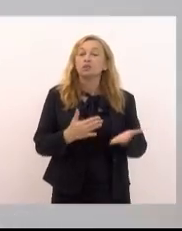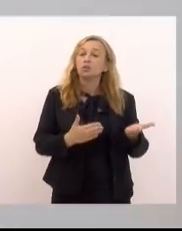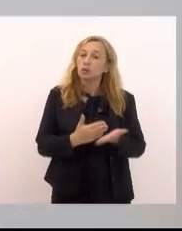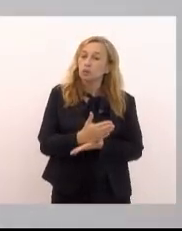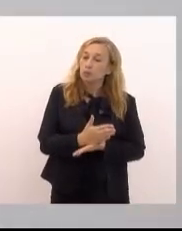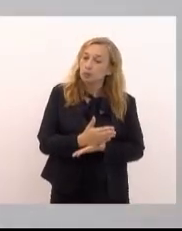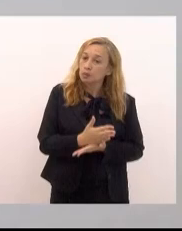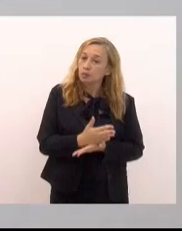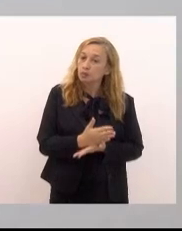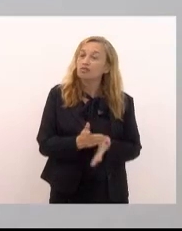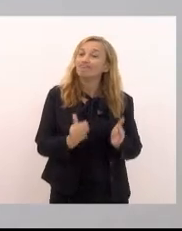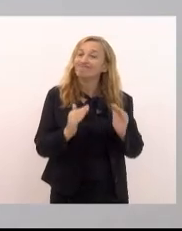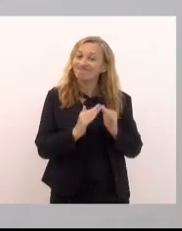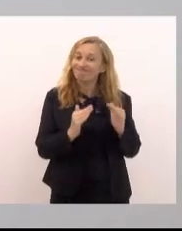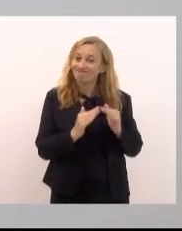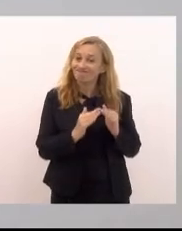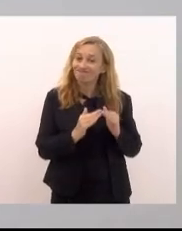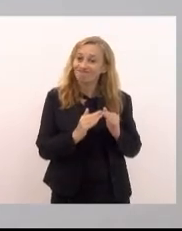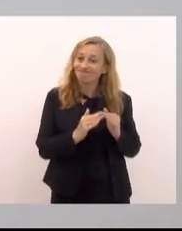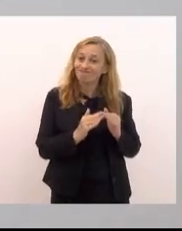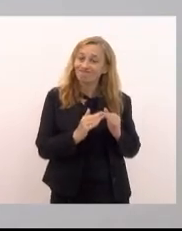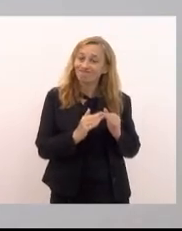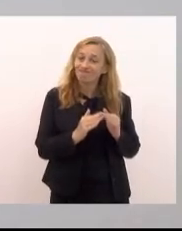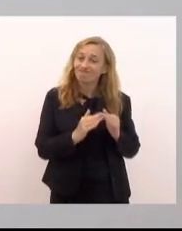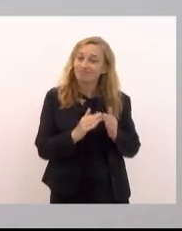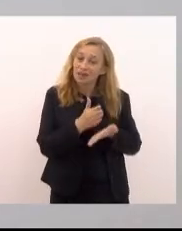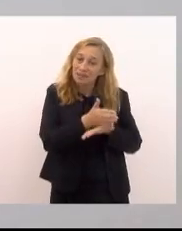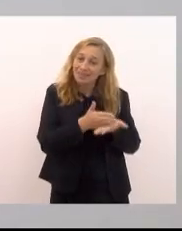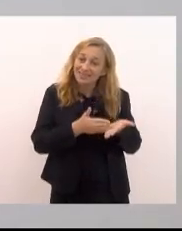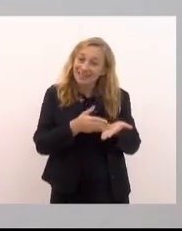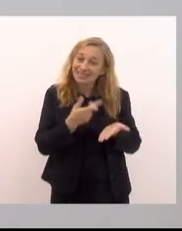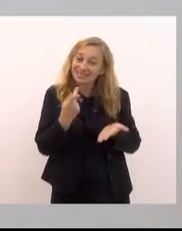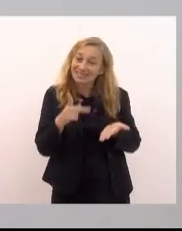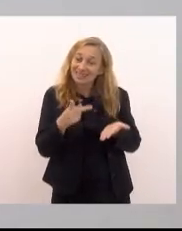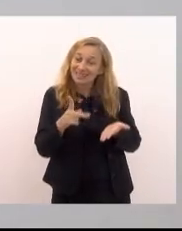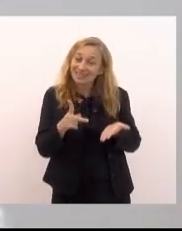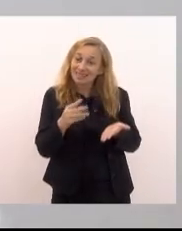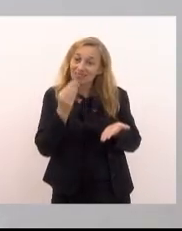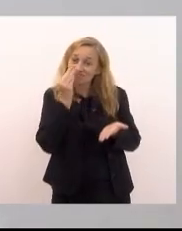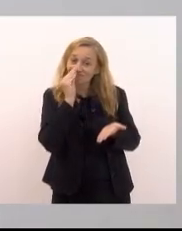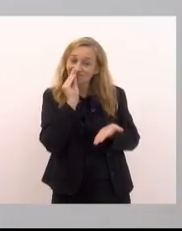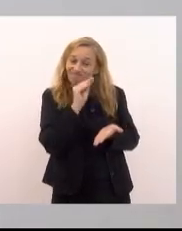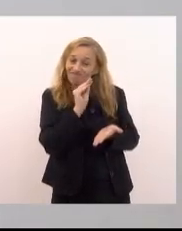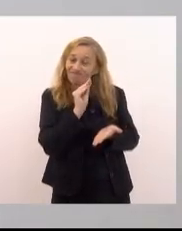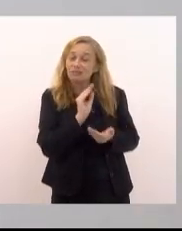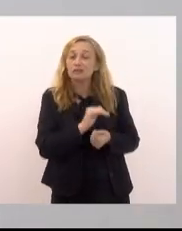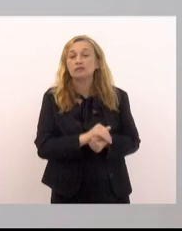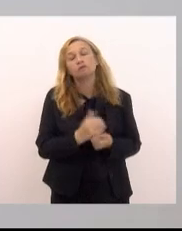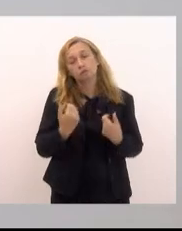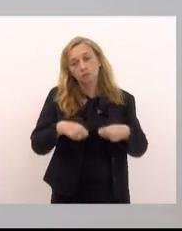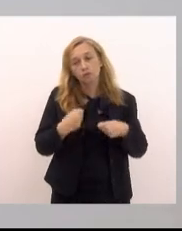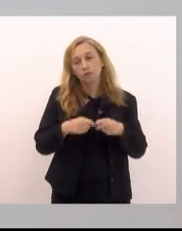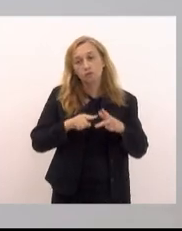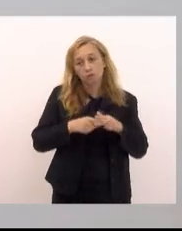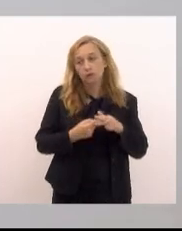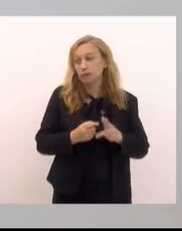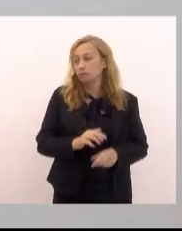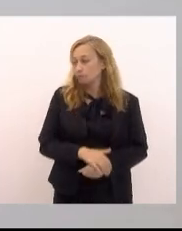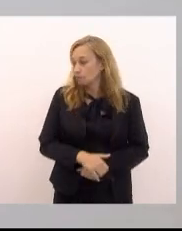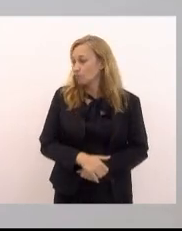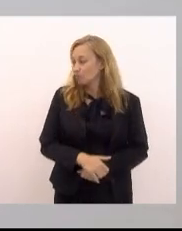aprovado nesta casa, né, de parte dele tem havido um certo desrespeito e a gente precisa consertar isso